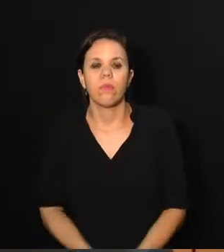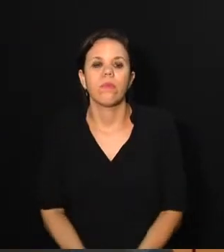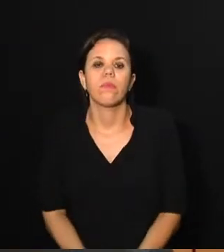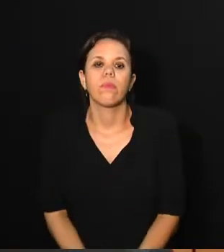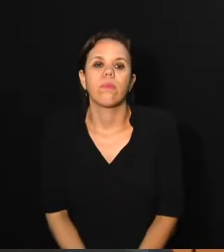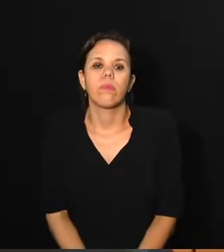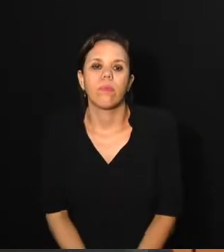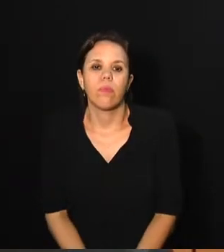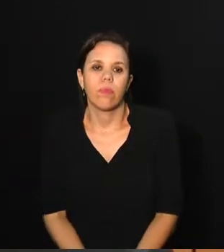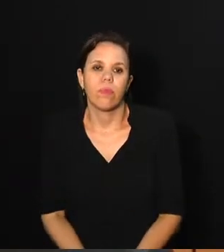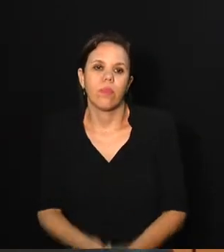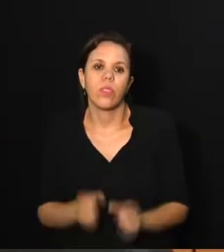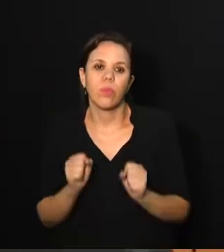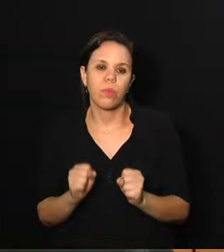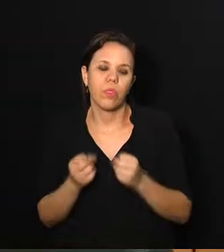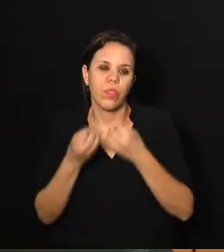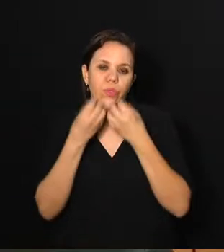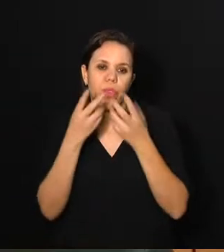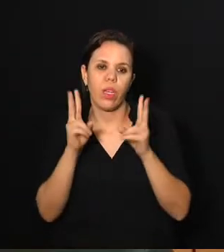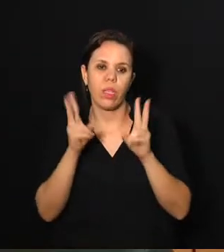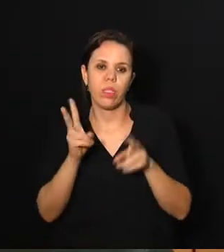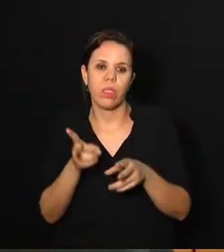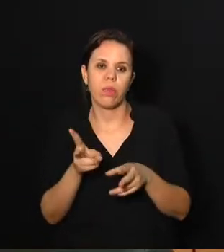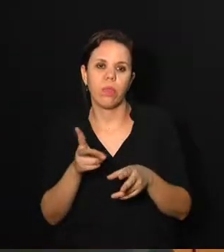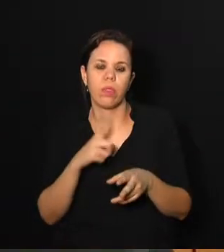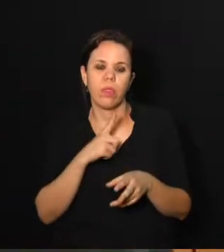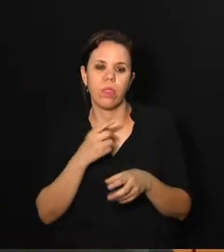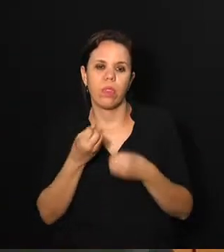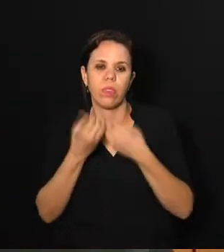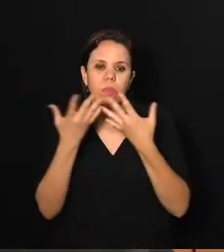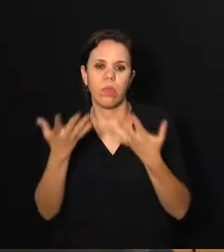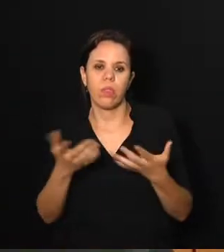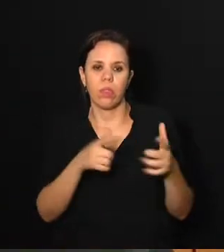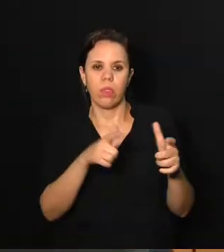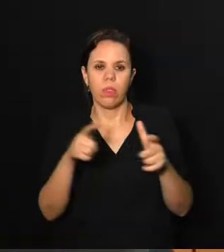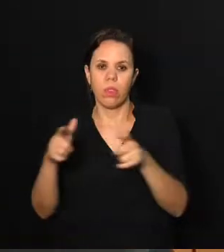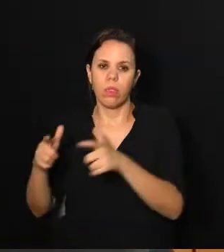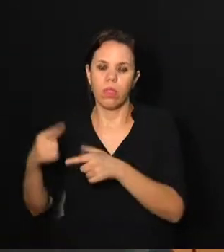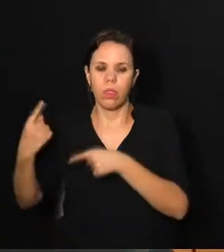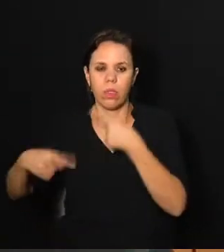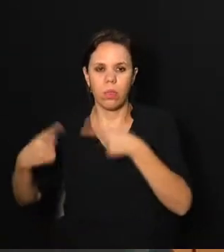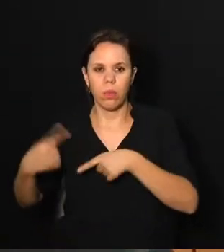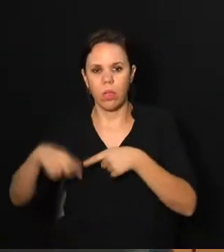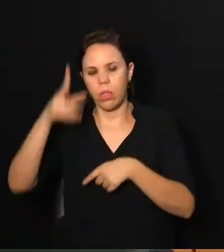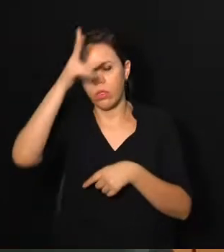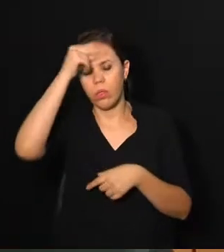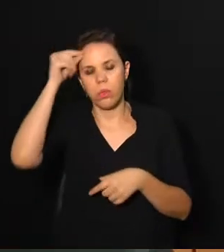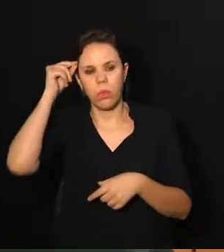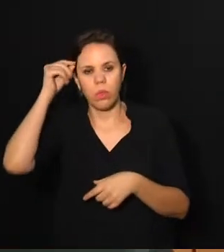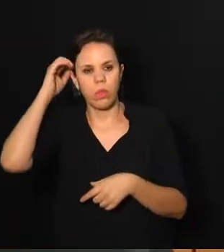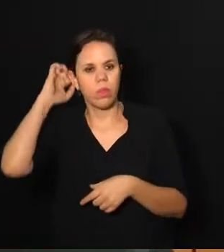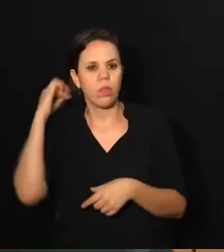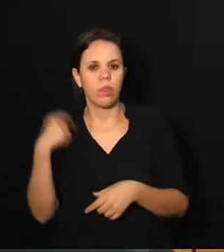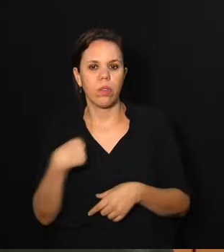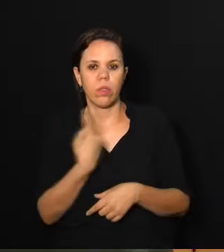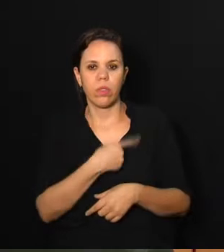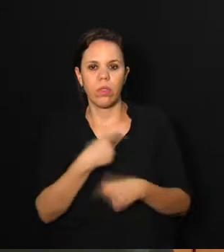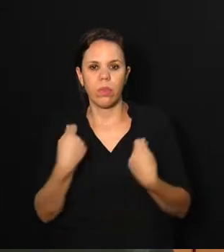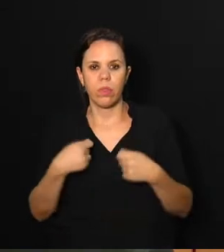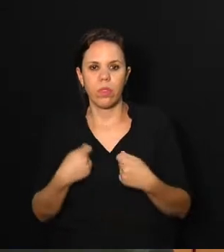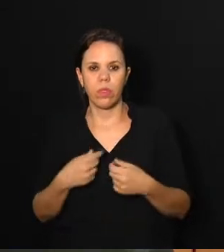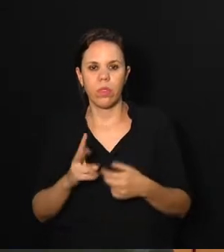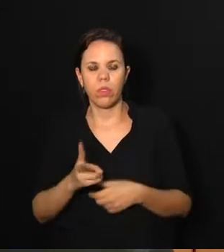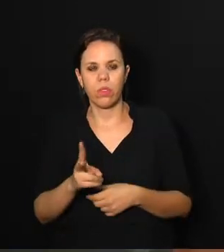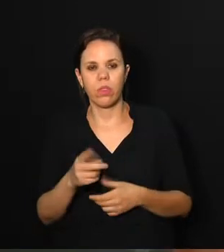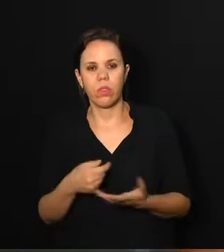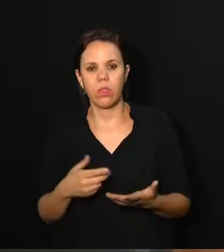e poder falar aquilo que a gente sempre tem dito nos espaços de debate público, que a gente tem que perseguir